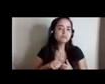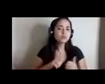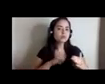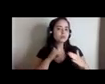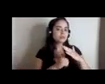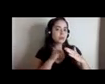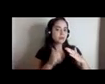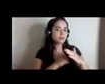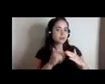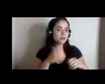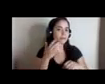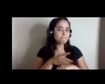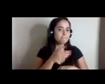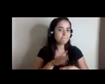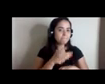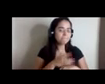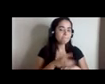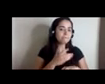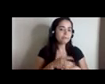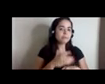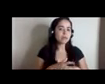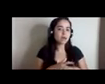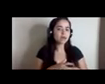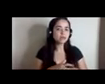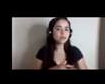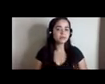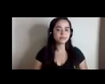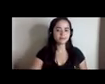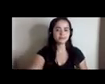ou dessas práticas empreendedoras?